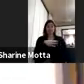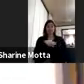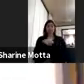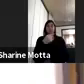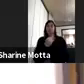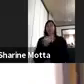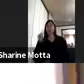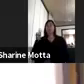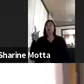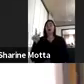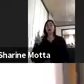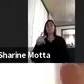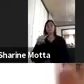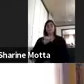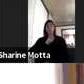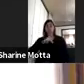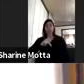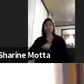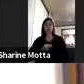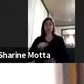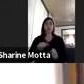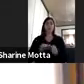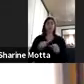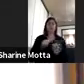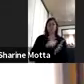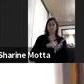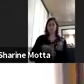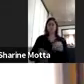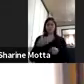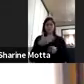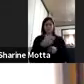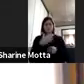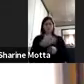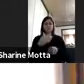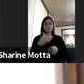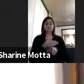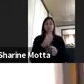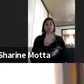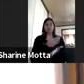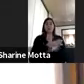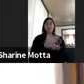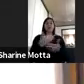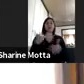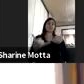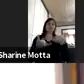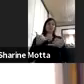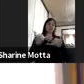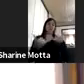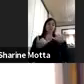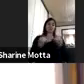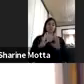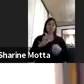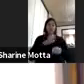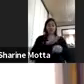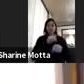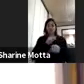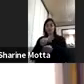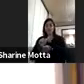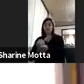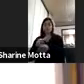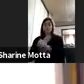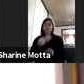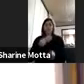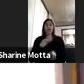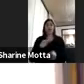vários testes e ele vai estourar lá em Portugal. Tudo isso, gente, são chamarizes para o tráfico de pessoas que nós